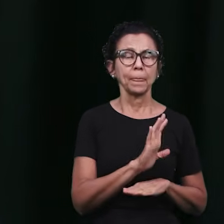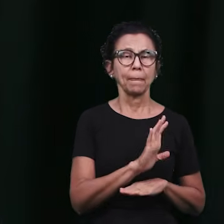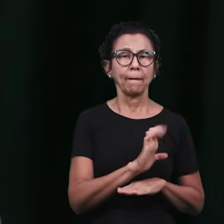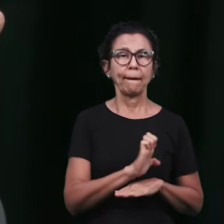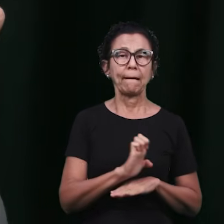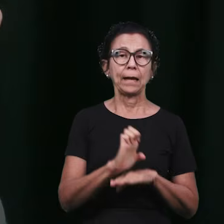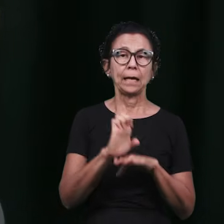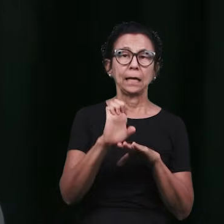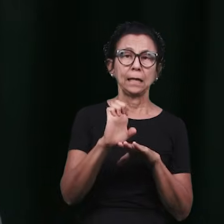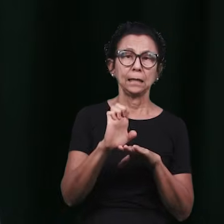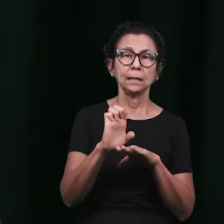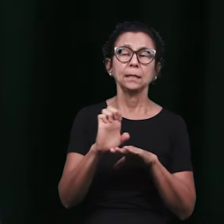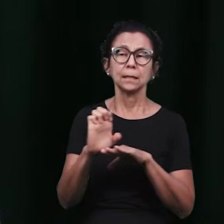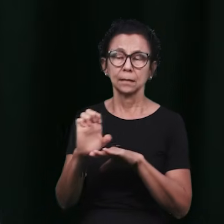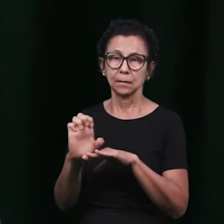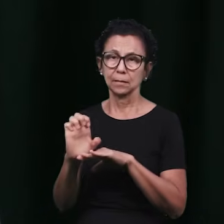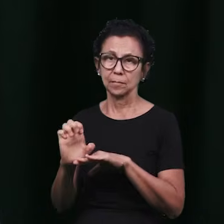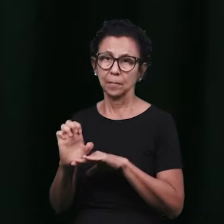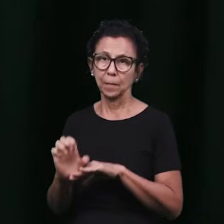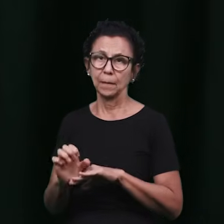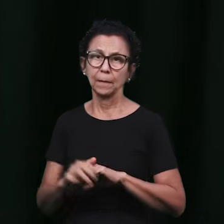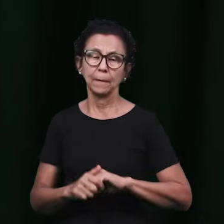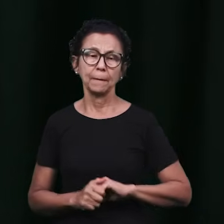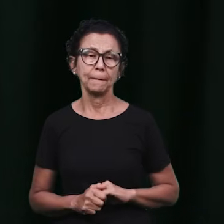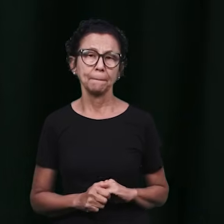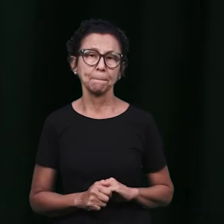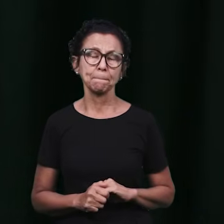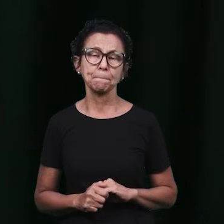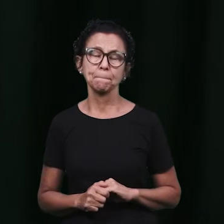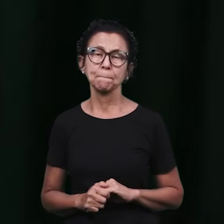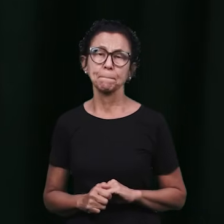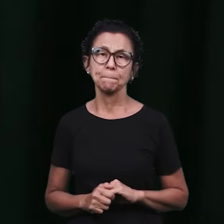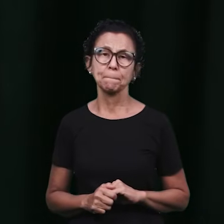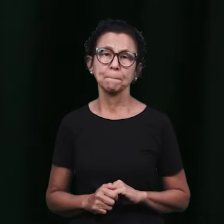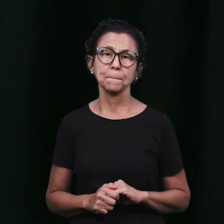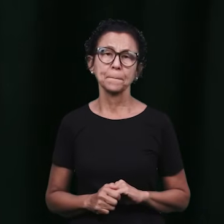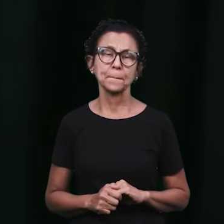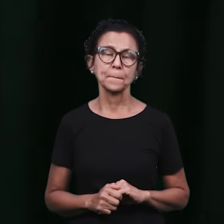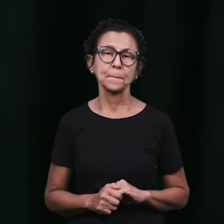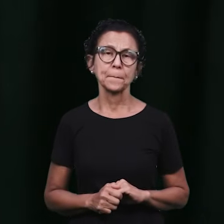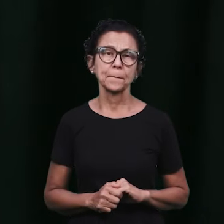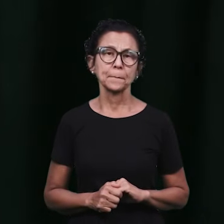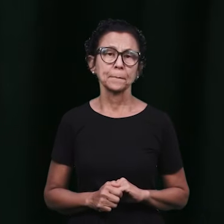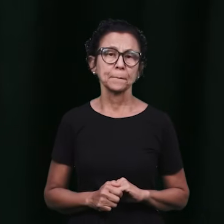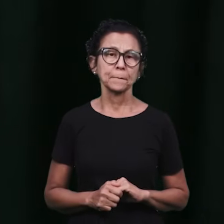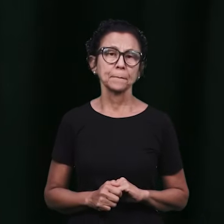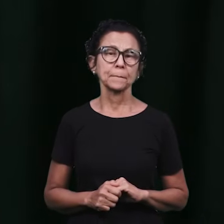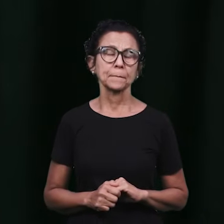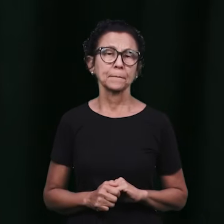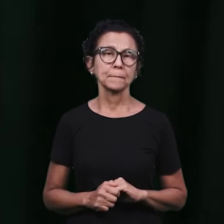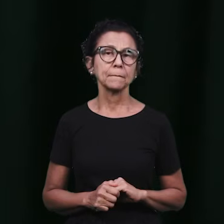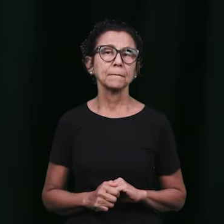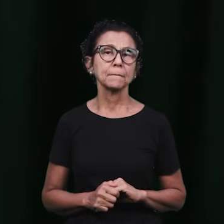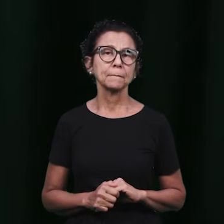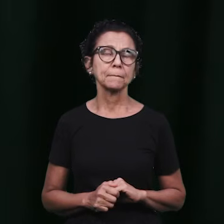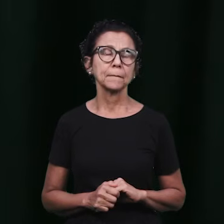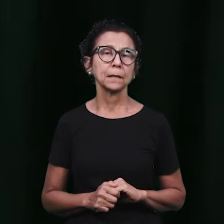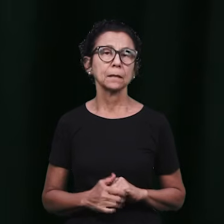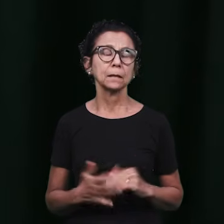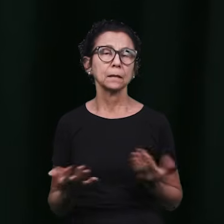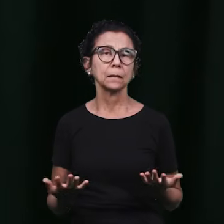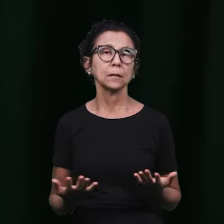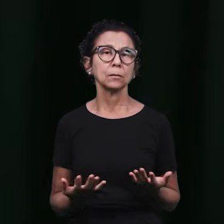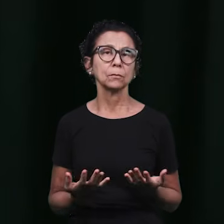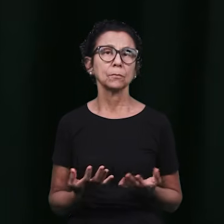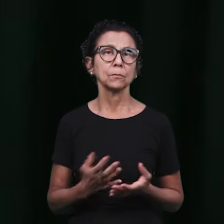trazidos por Jezabel, que era a esposa de Acabe. Então, nós vamos ver aquilo que o Senhor operou através